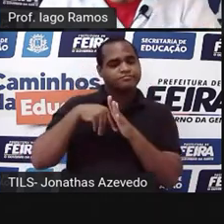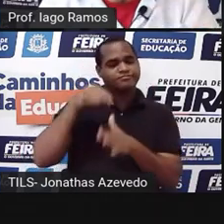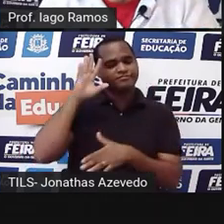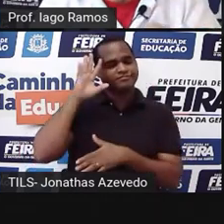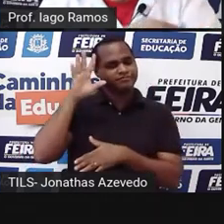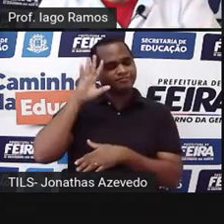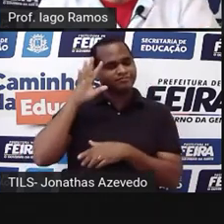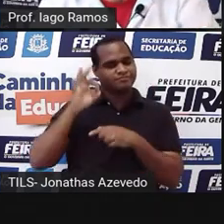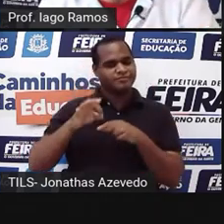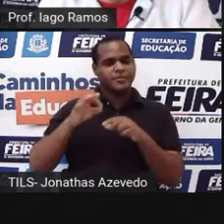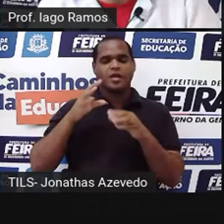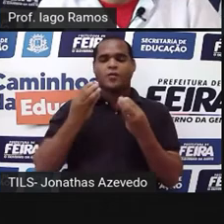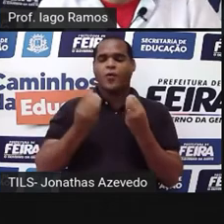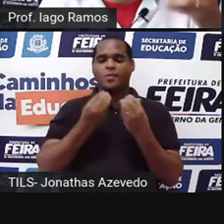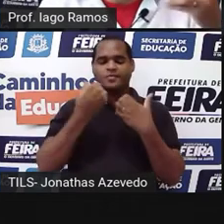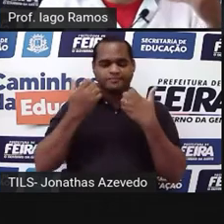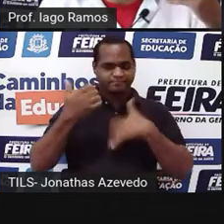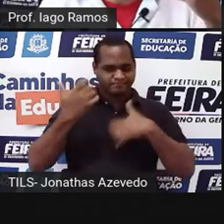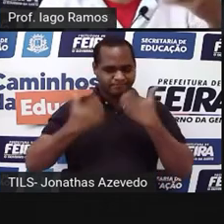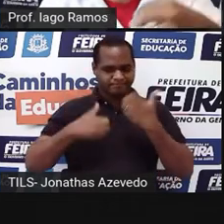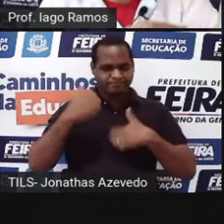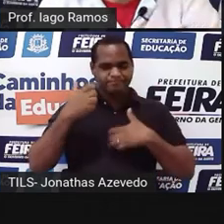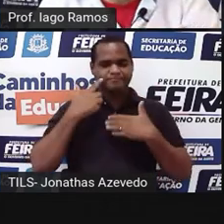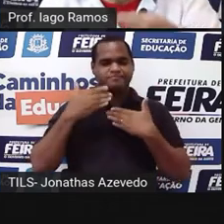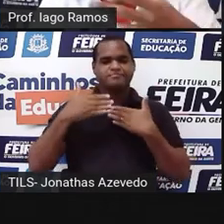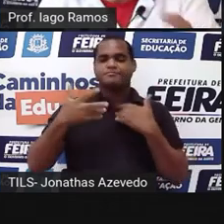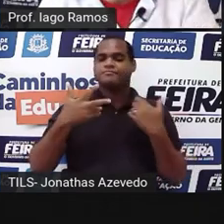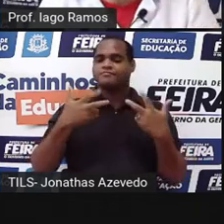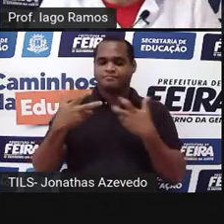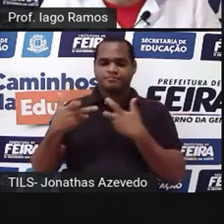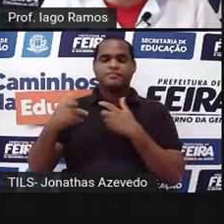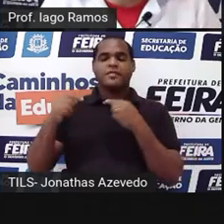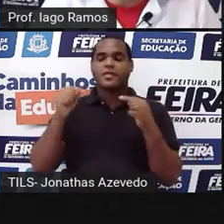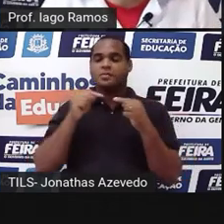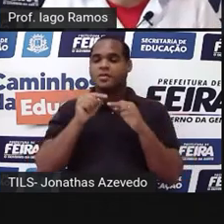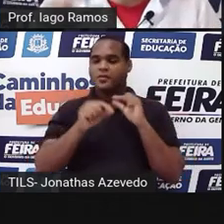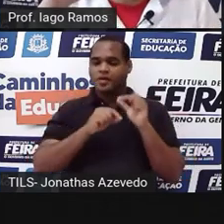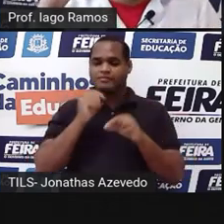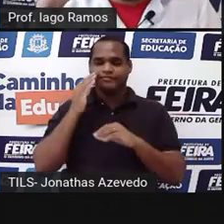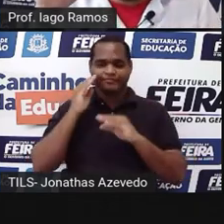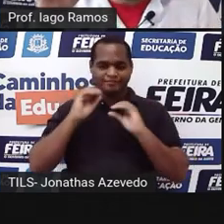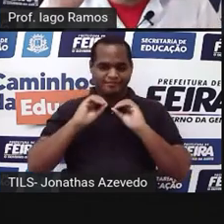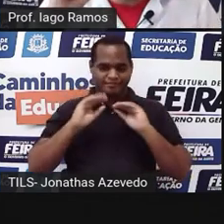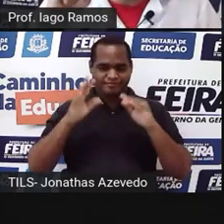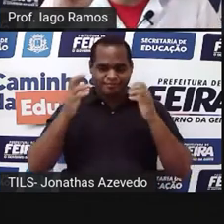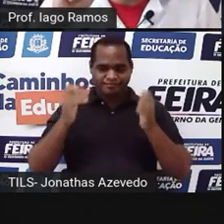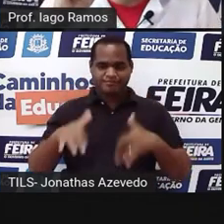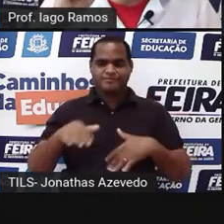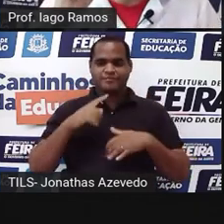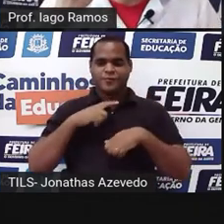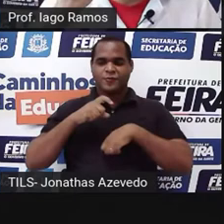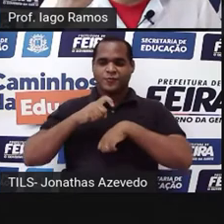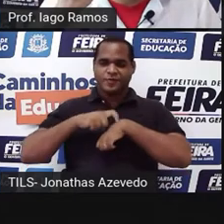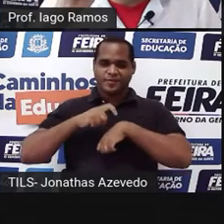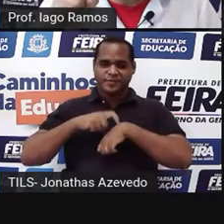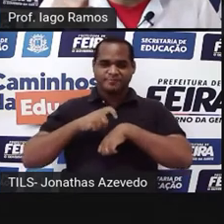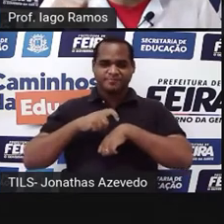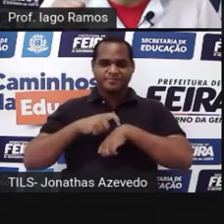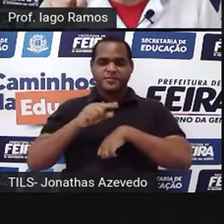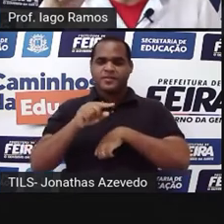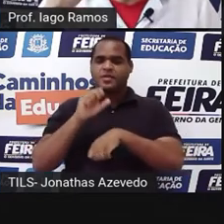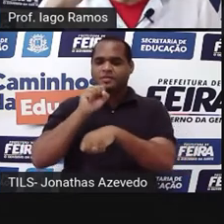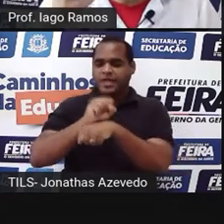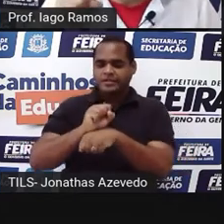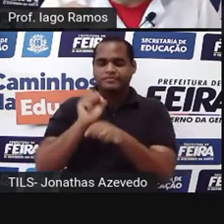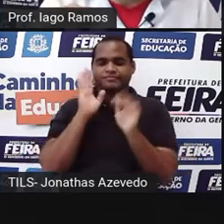para de fato entender o quanto você, para de fato perceber o quanto você entendeu. Olha o tempozinho aí para você parar